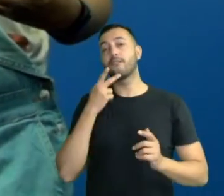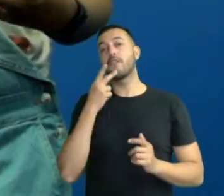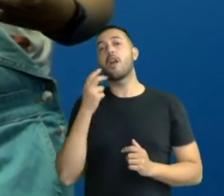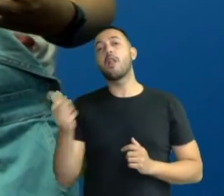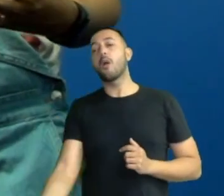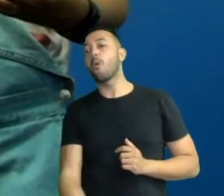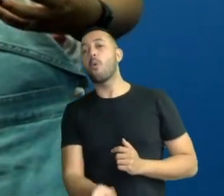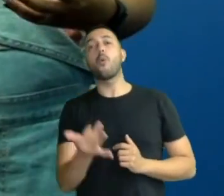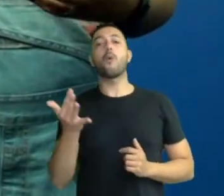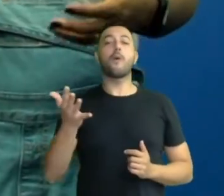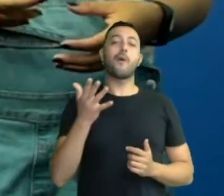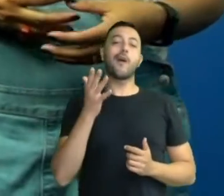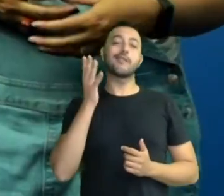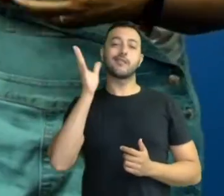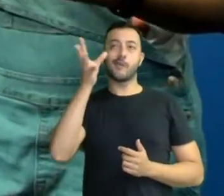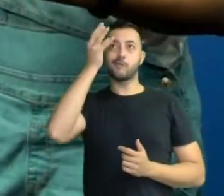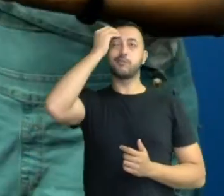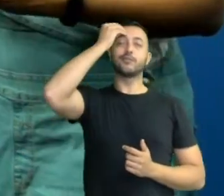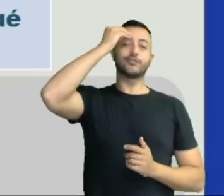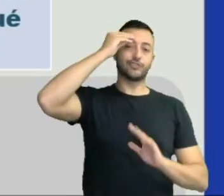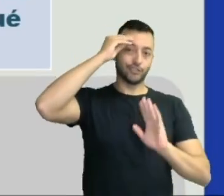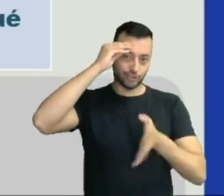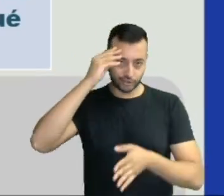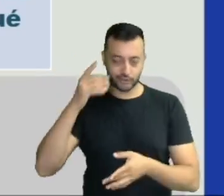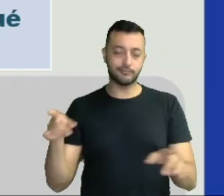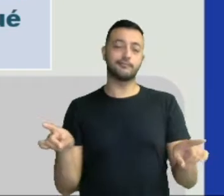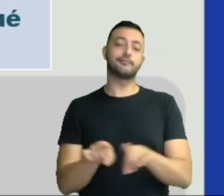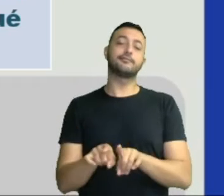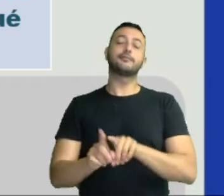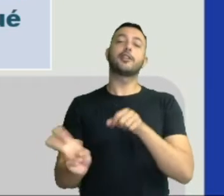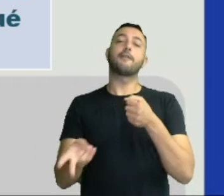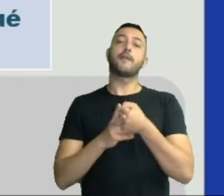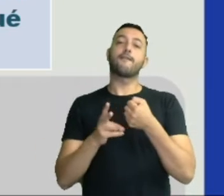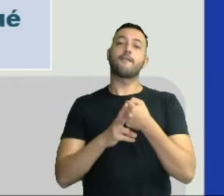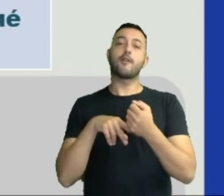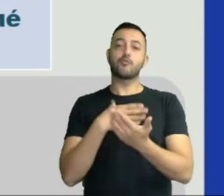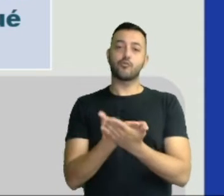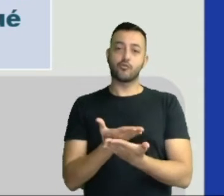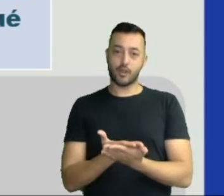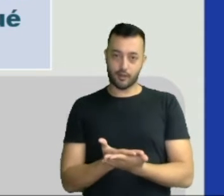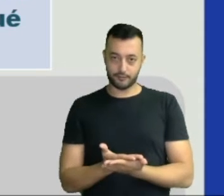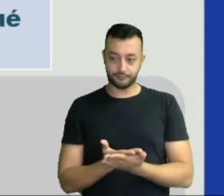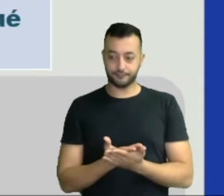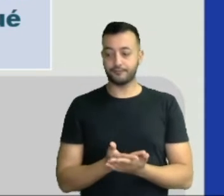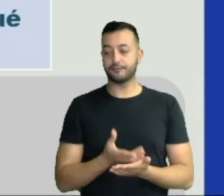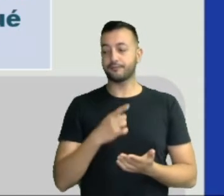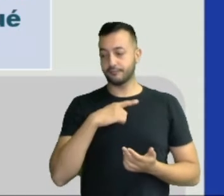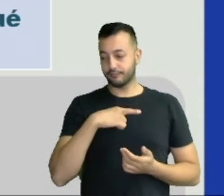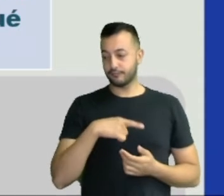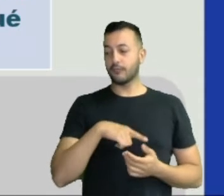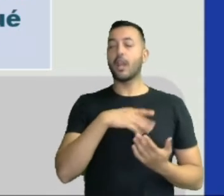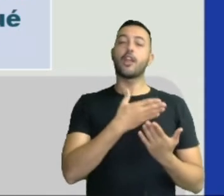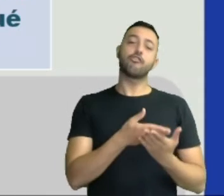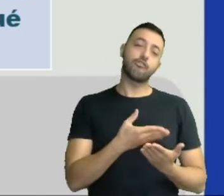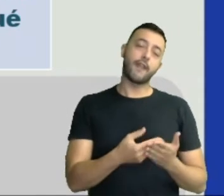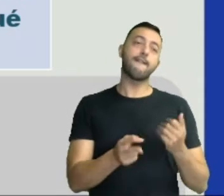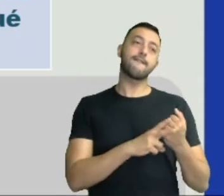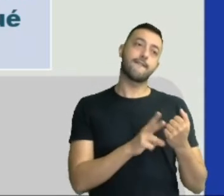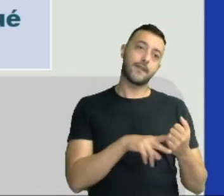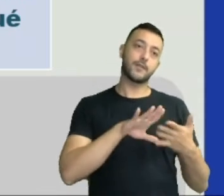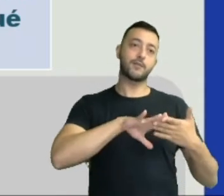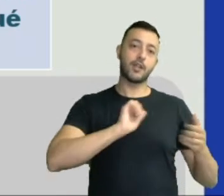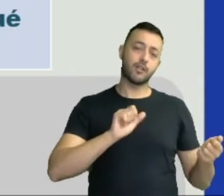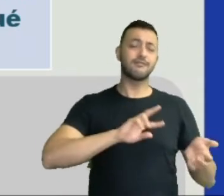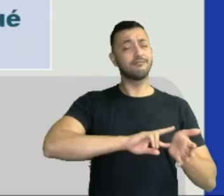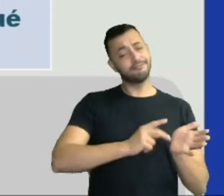quantidade de conhecimento que eu tenho. Mesma coisa para o verbo estudar. Estudei os verbos em espanhol. Significa